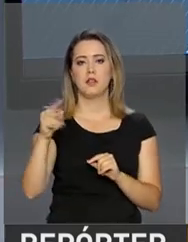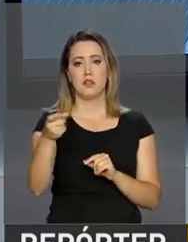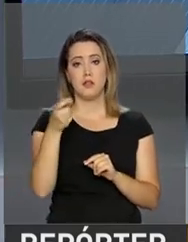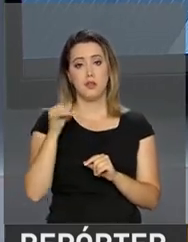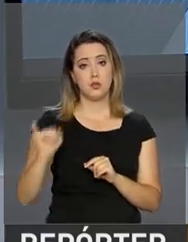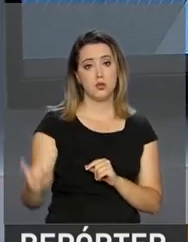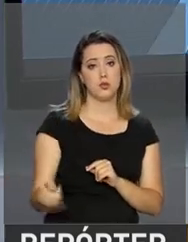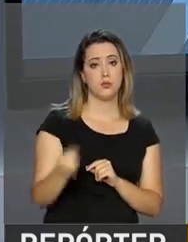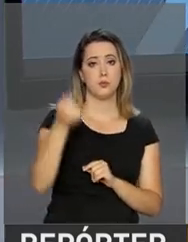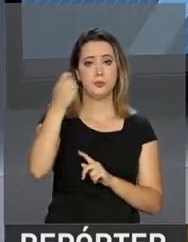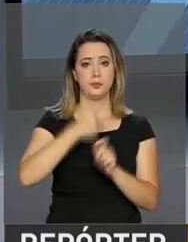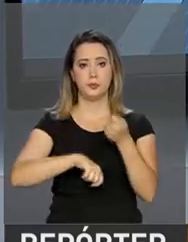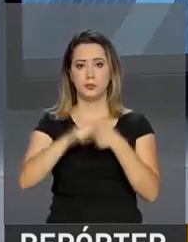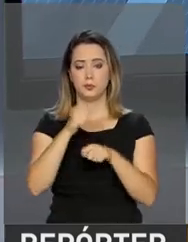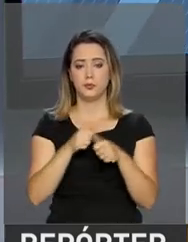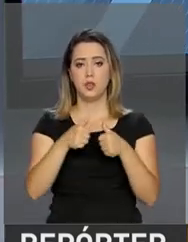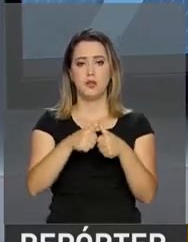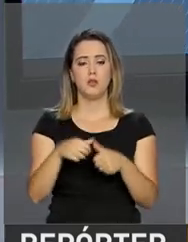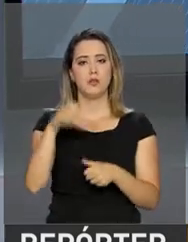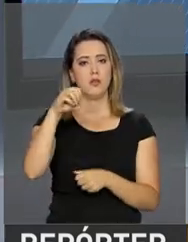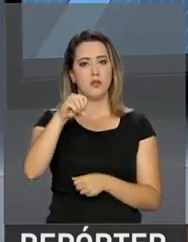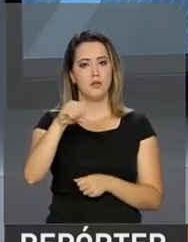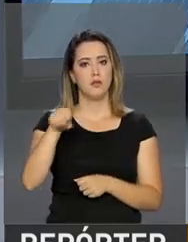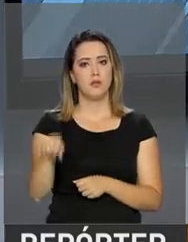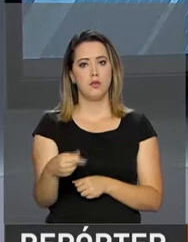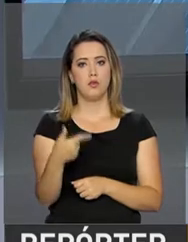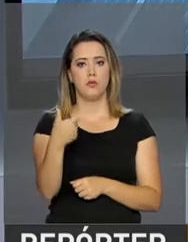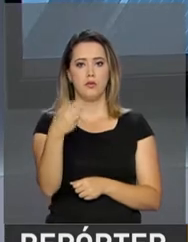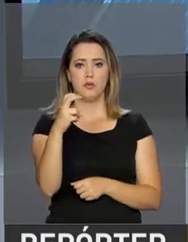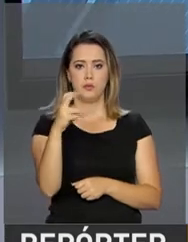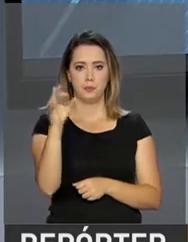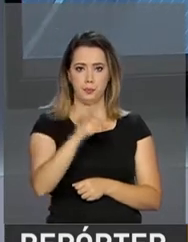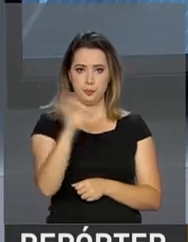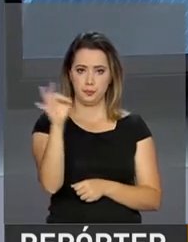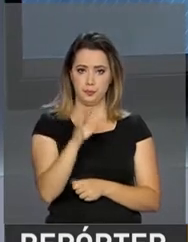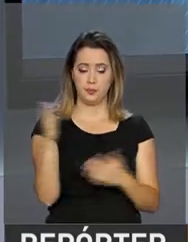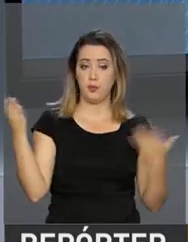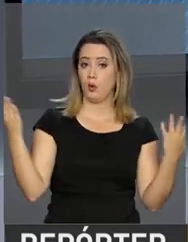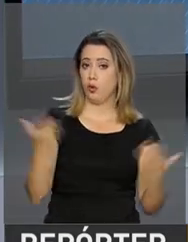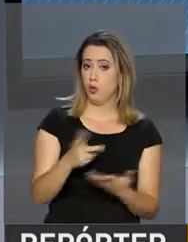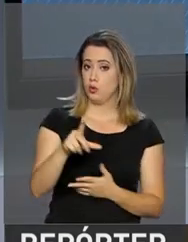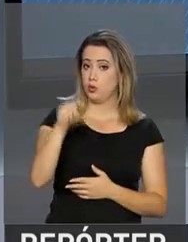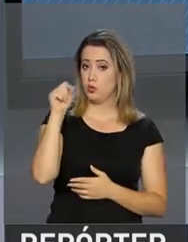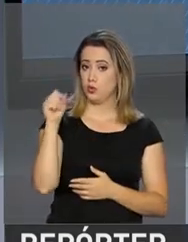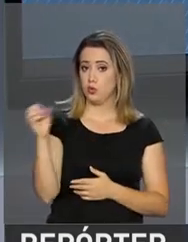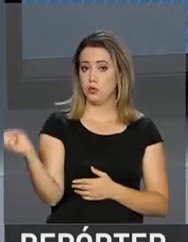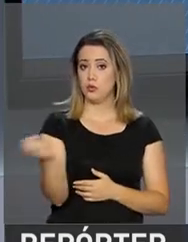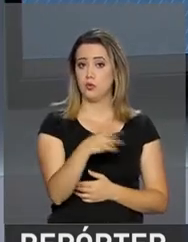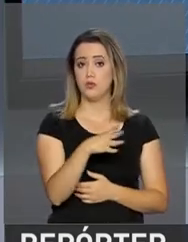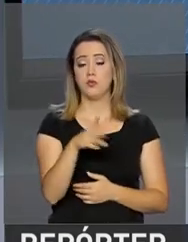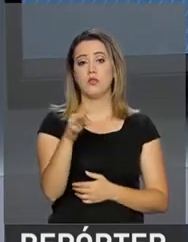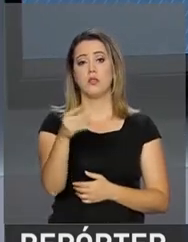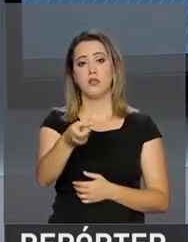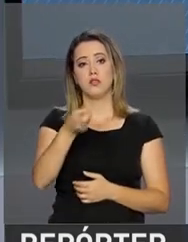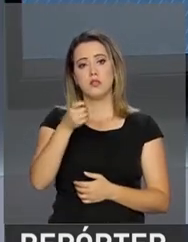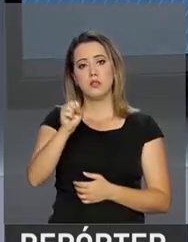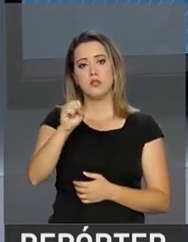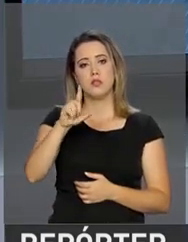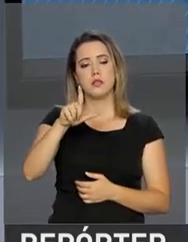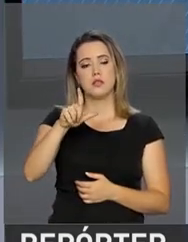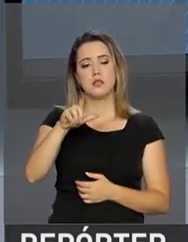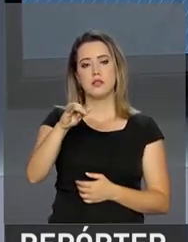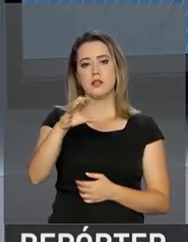de juros da economia que está em 9,25 por cento hoje será definido definida a nova taxa selic